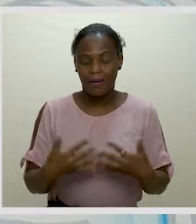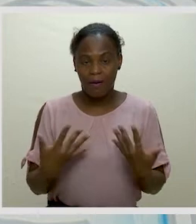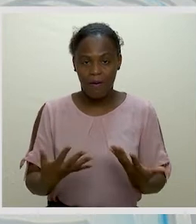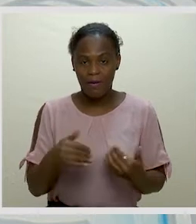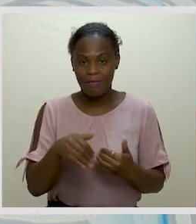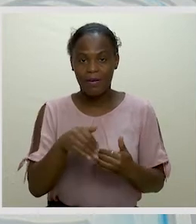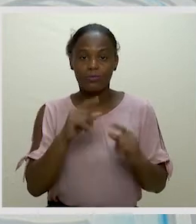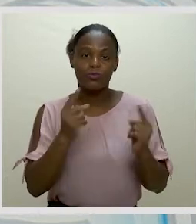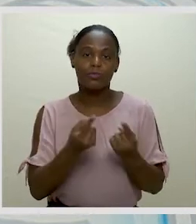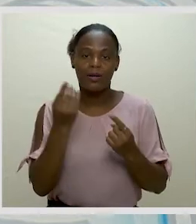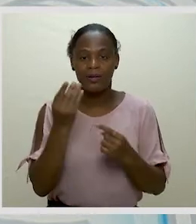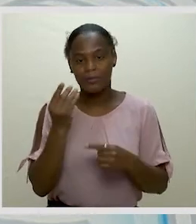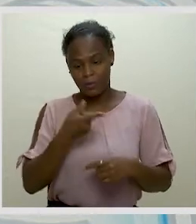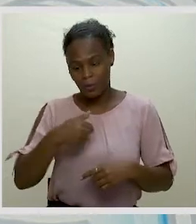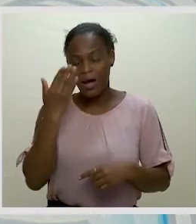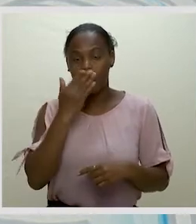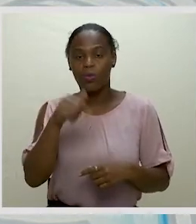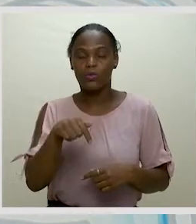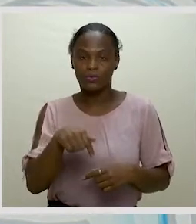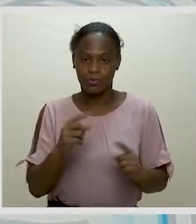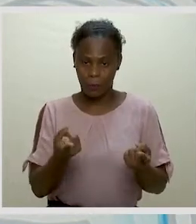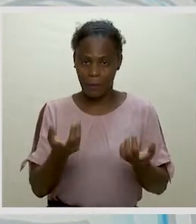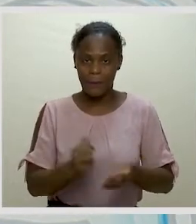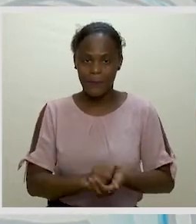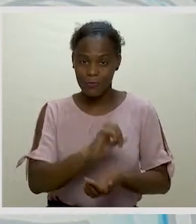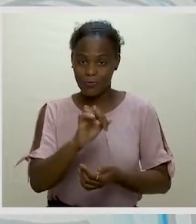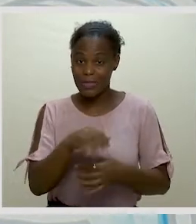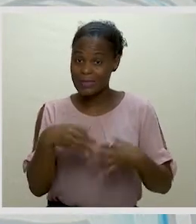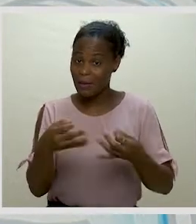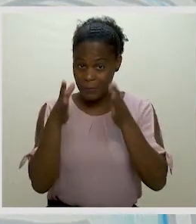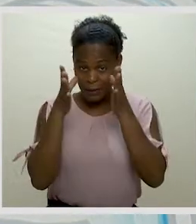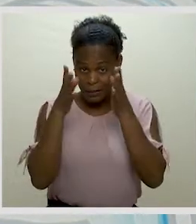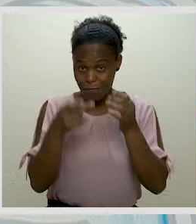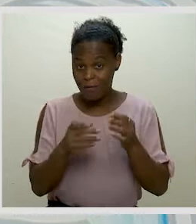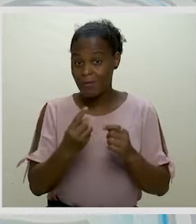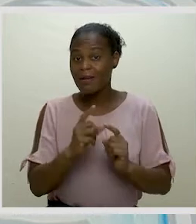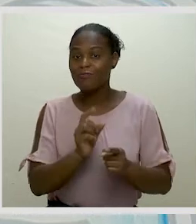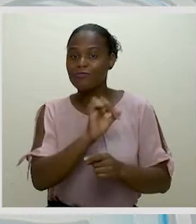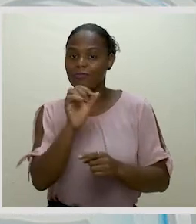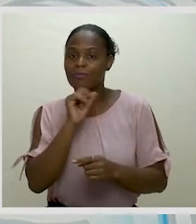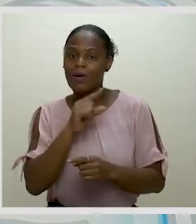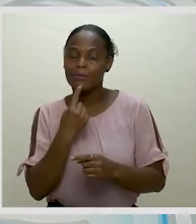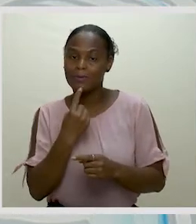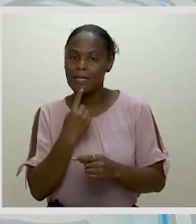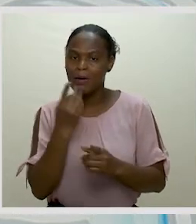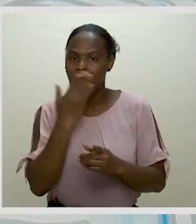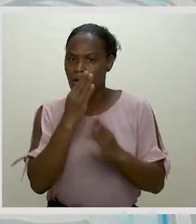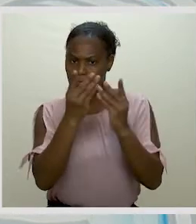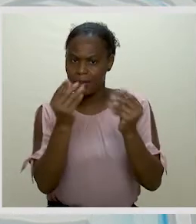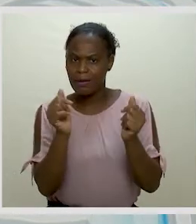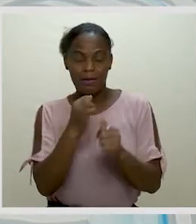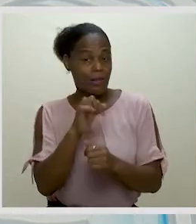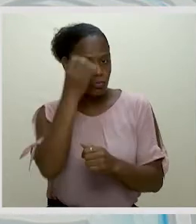Vamos então ao sumário da nossa aula de hoje. Fiquem sempre atentos para que possam entender a